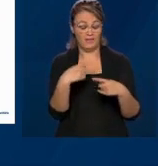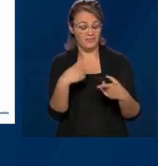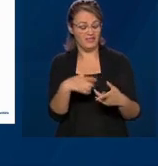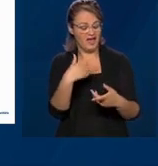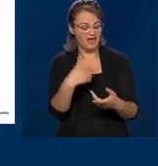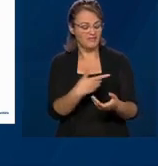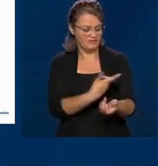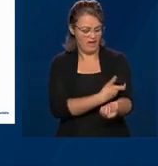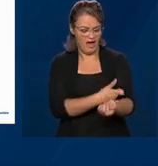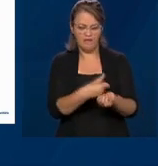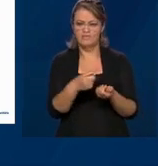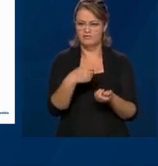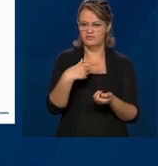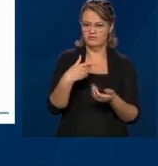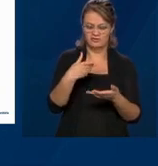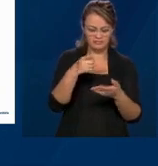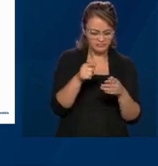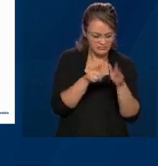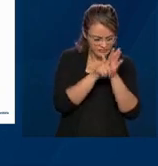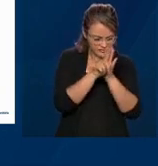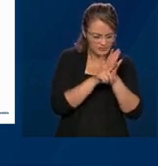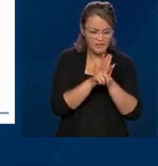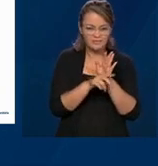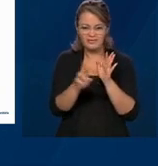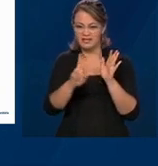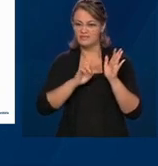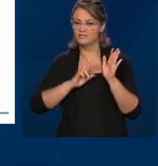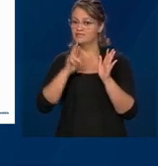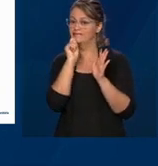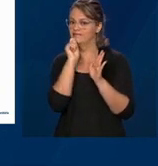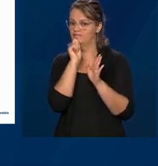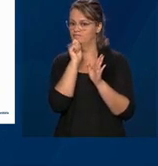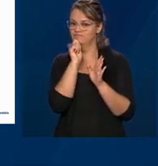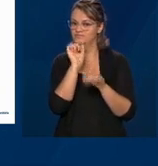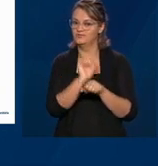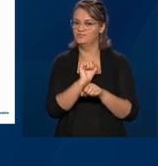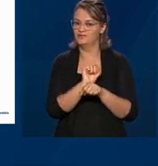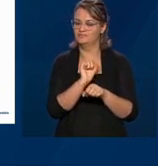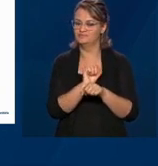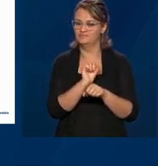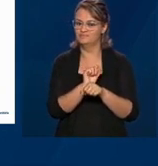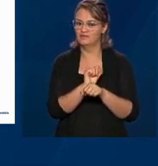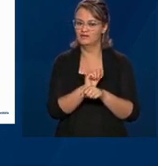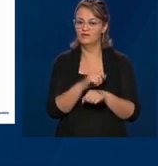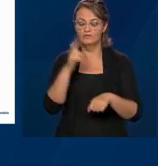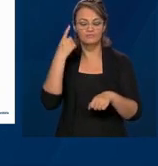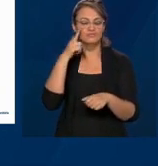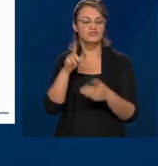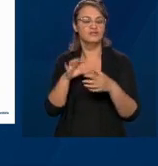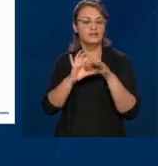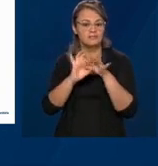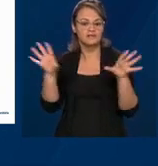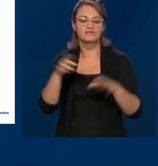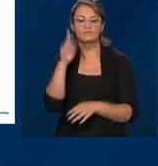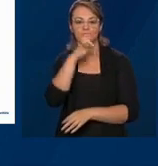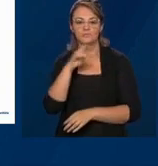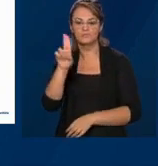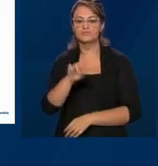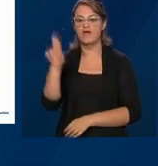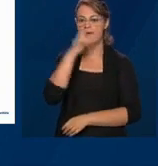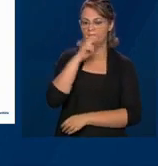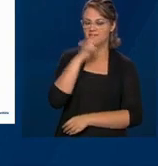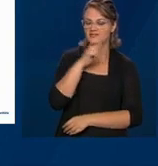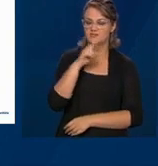sido coletadas, o resultado não foi apresentado no momento da autorização de uso emergencial.